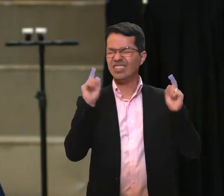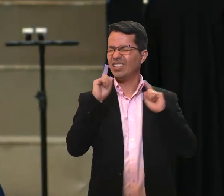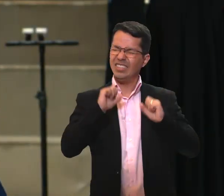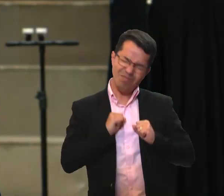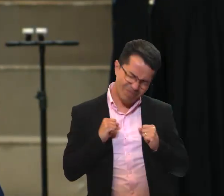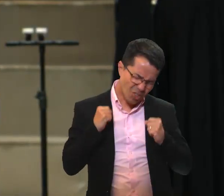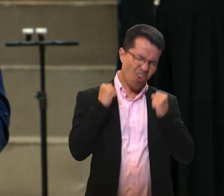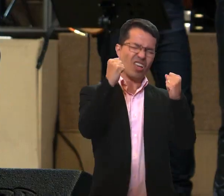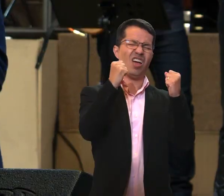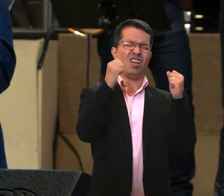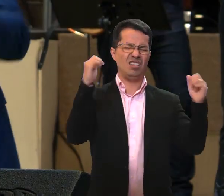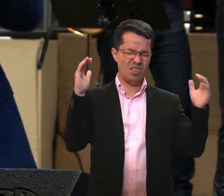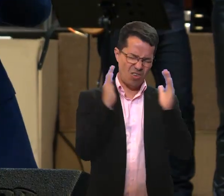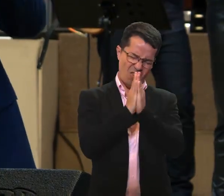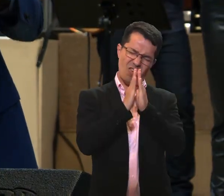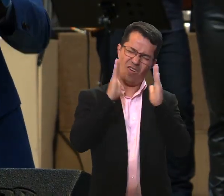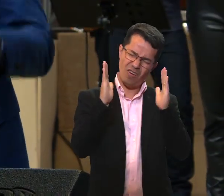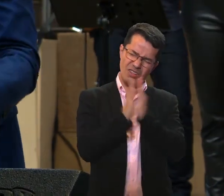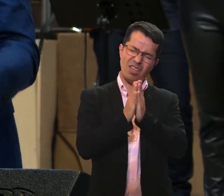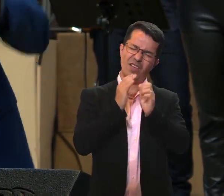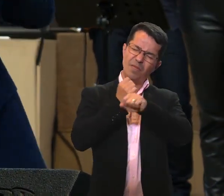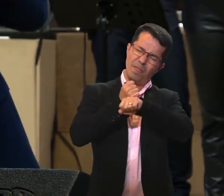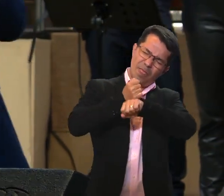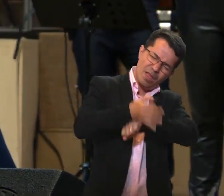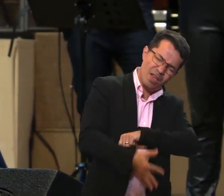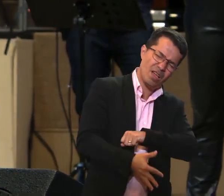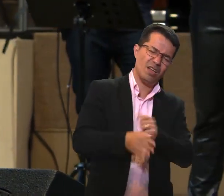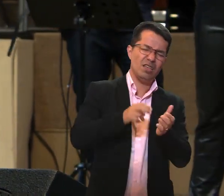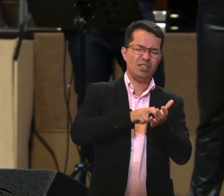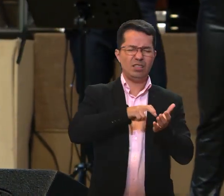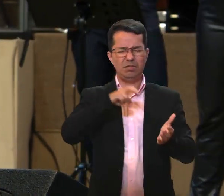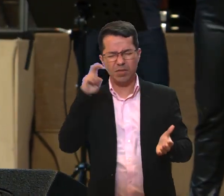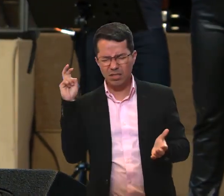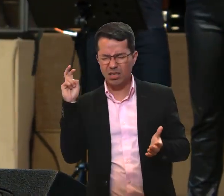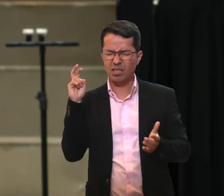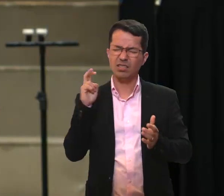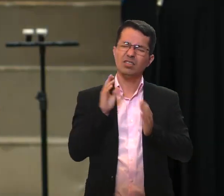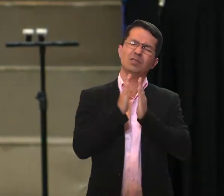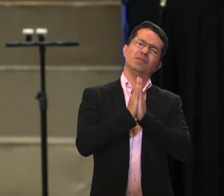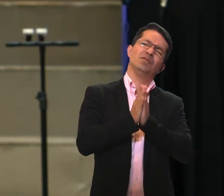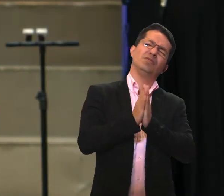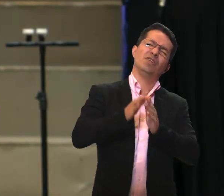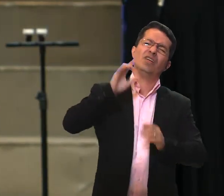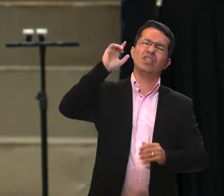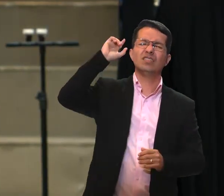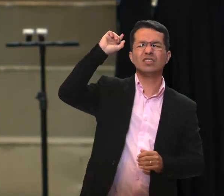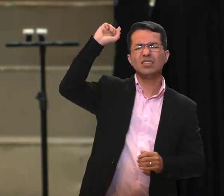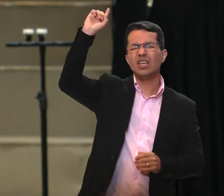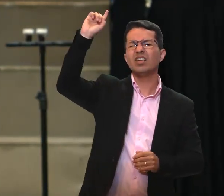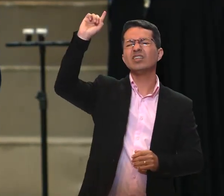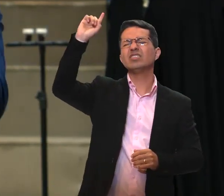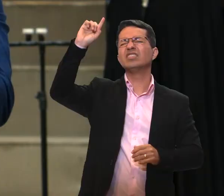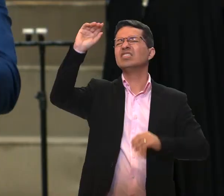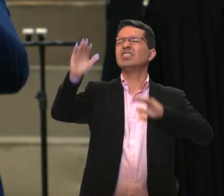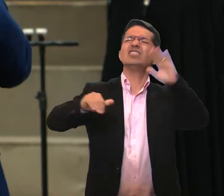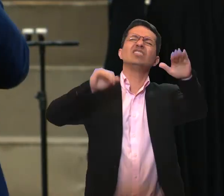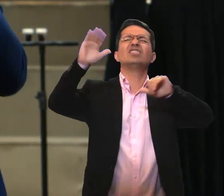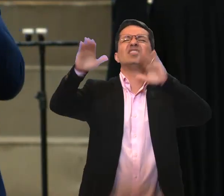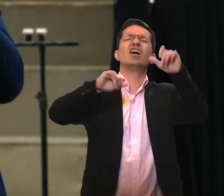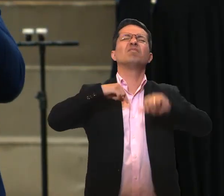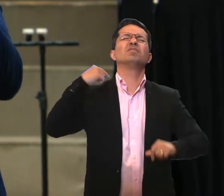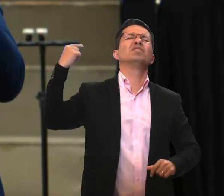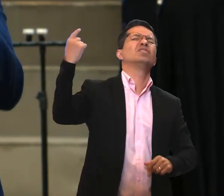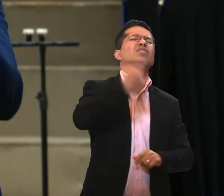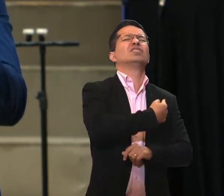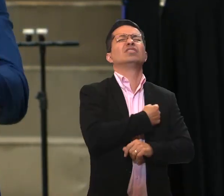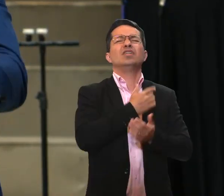o teu povo para orar nas madrugadas, de manhã cedo. Levanta os teus arautos. Pai, começa